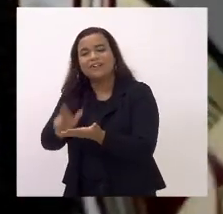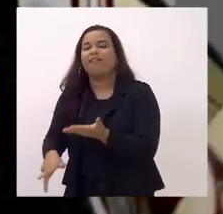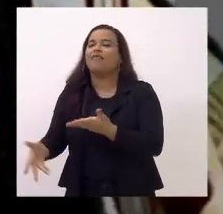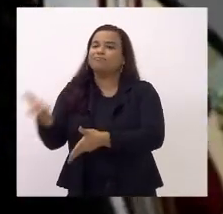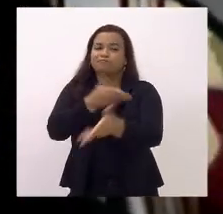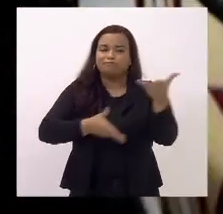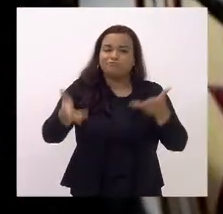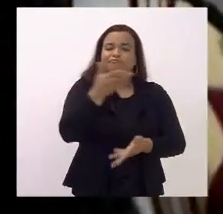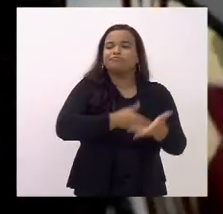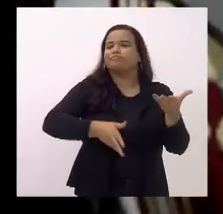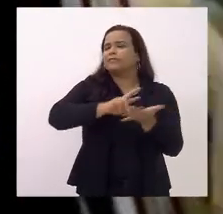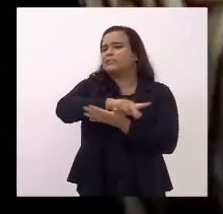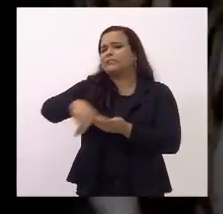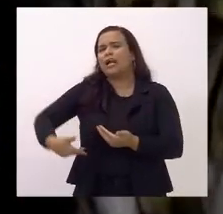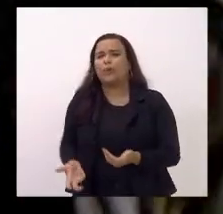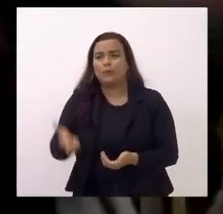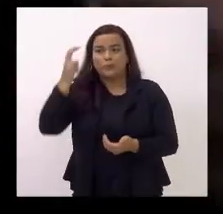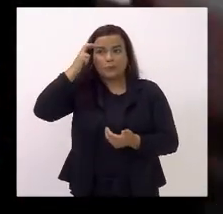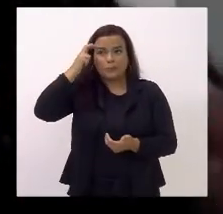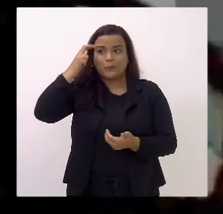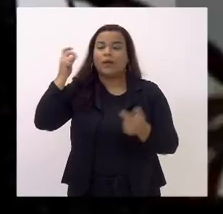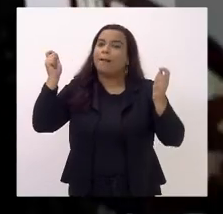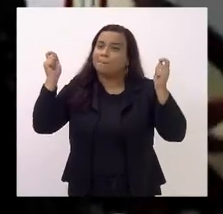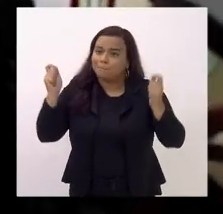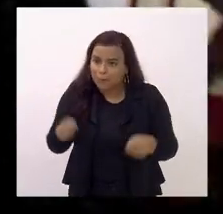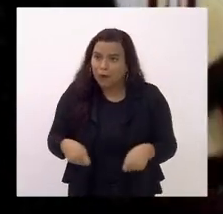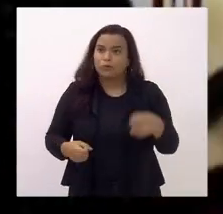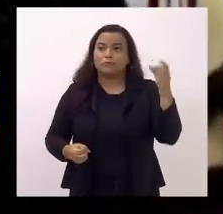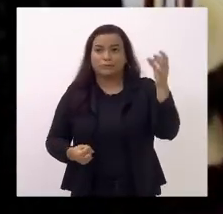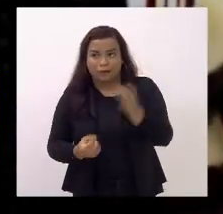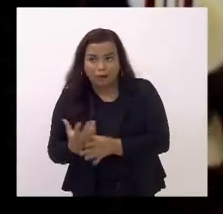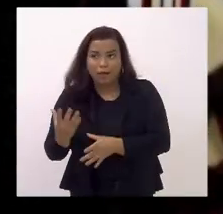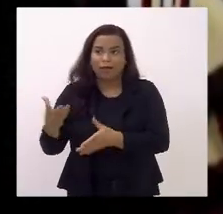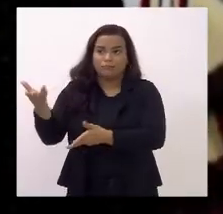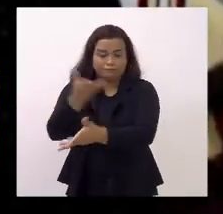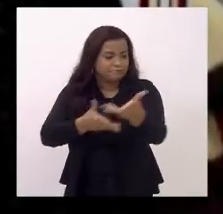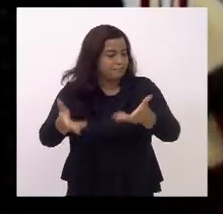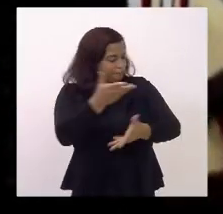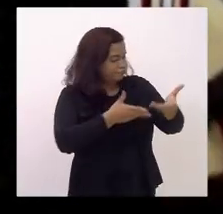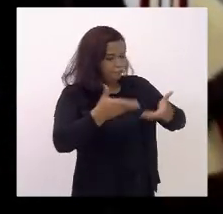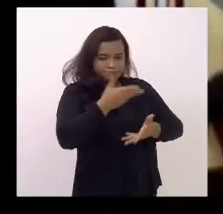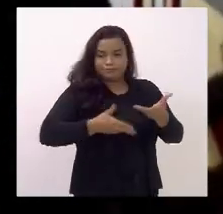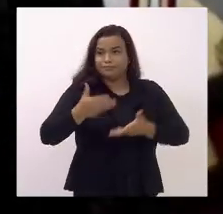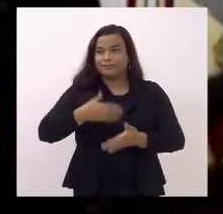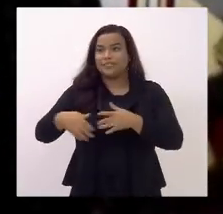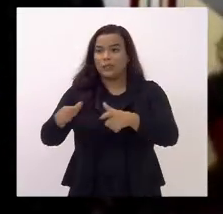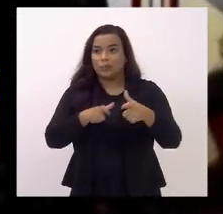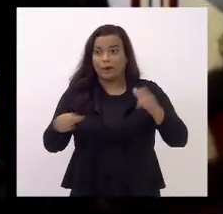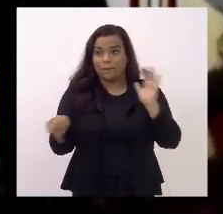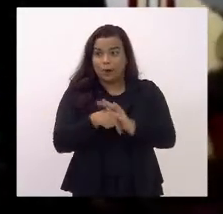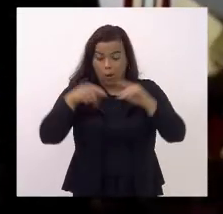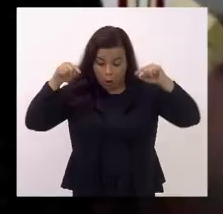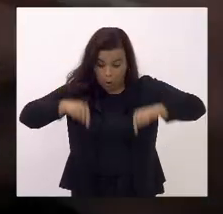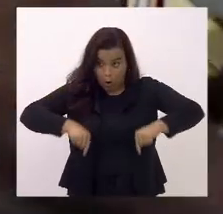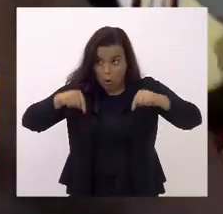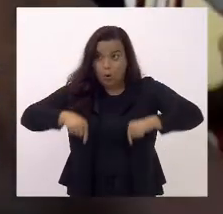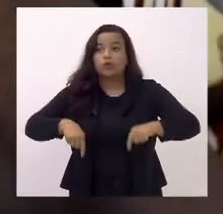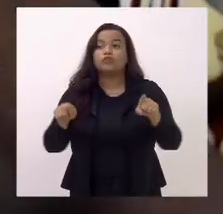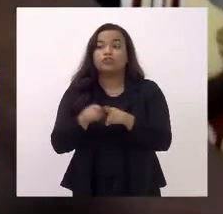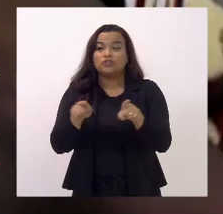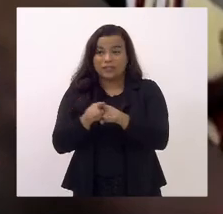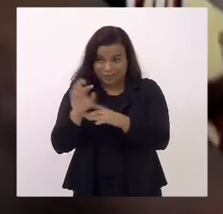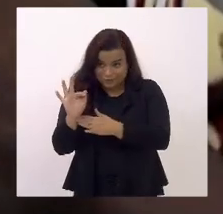seja multicultural, que nós possamos construir esses espaços não só para o presente, mas para o